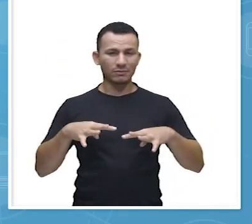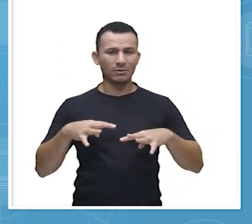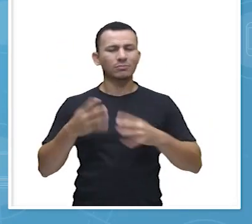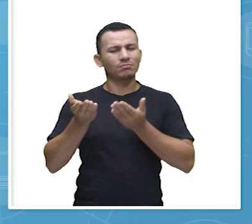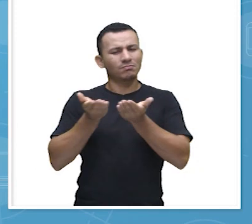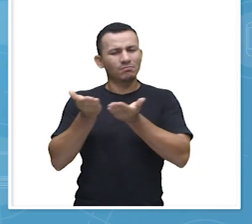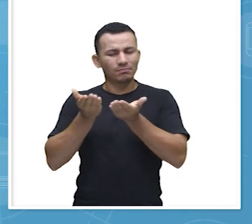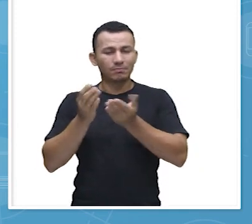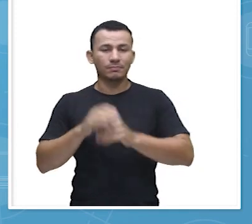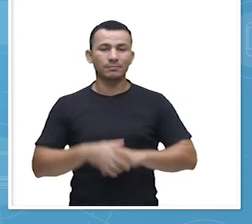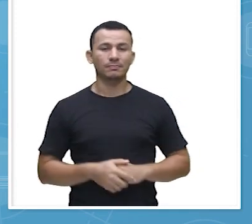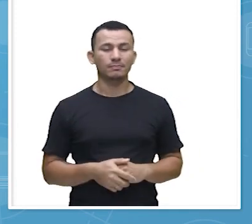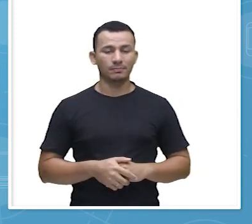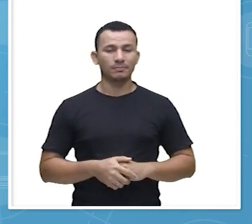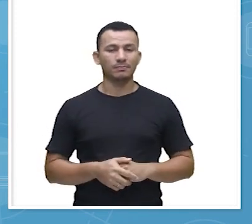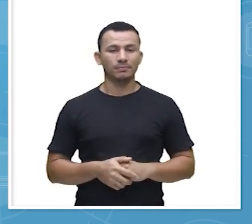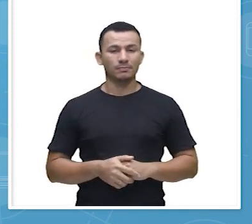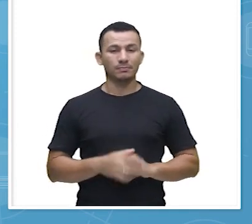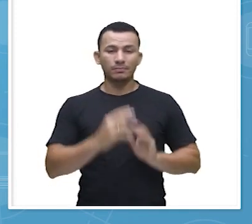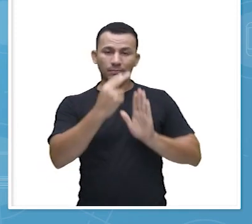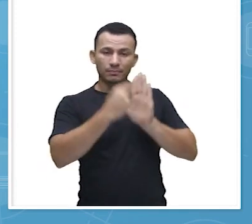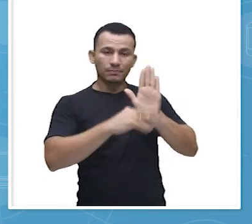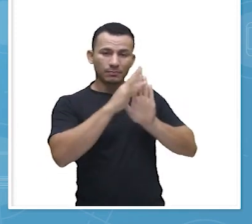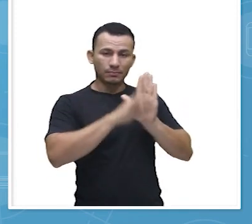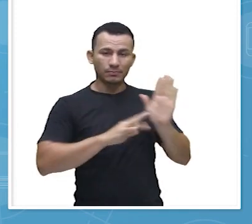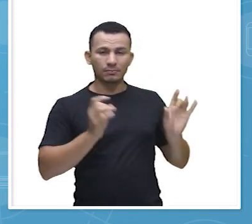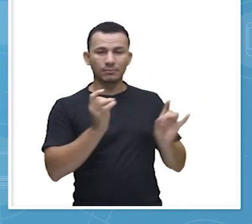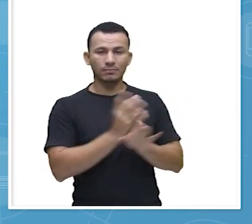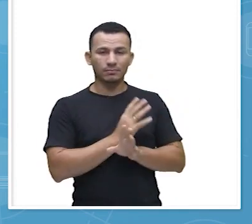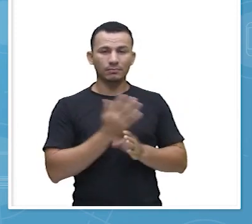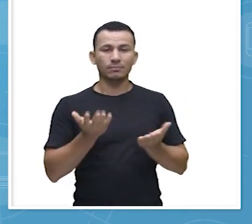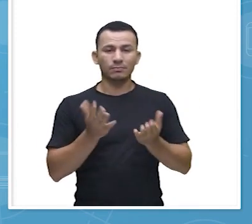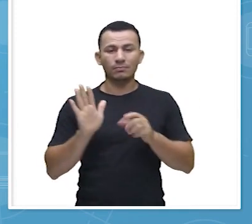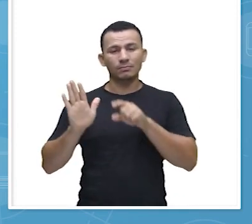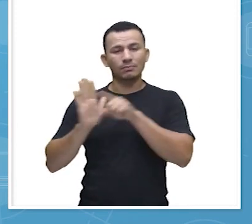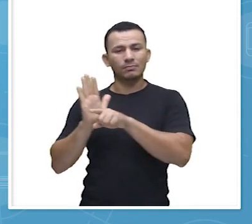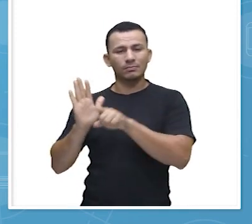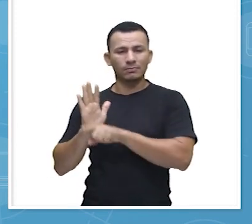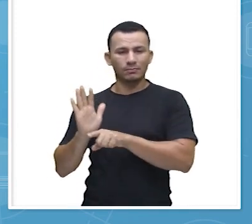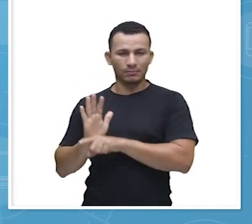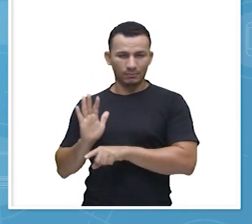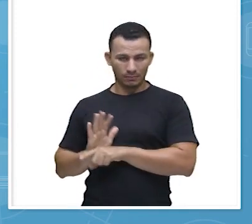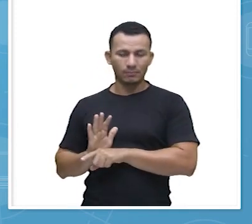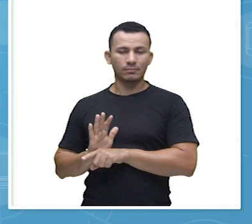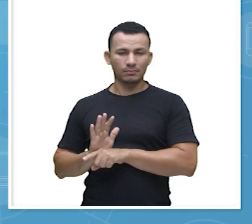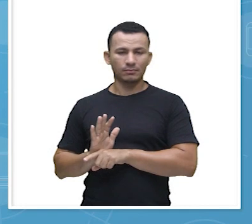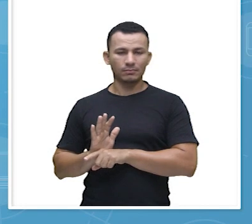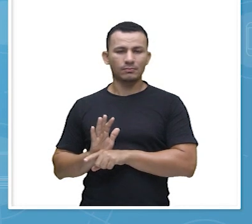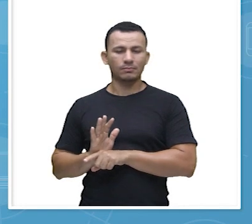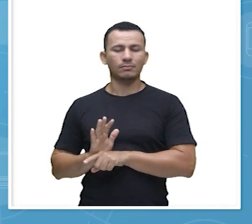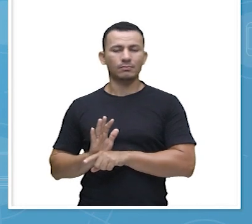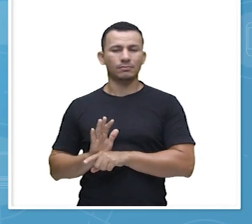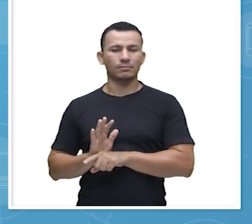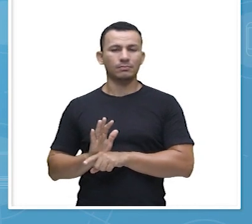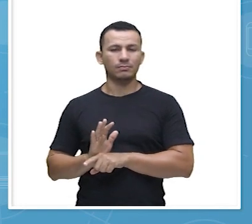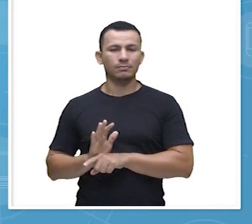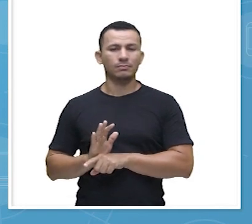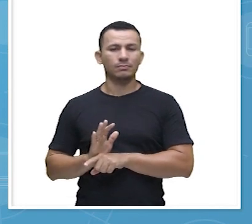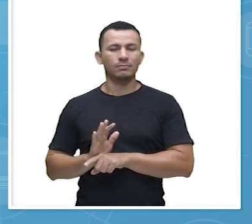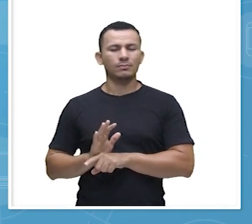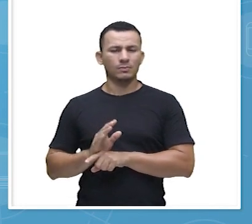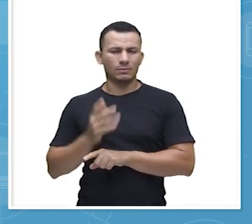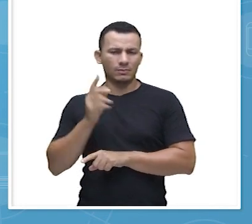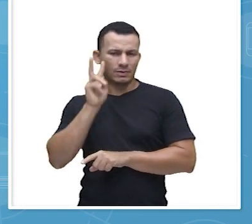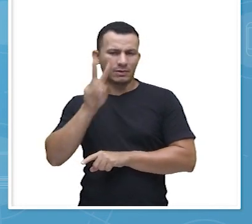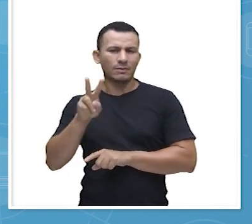Vamos então à pergunta. A pergunta dizia o seguinte, a oração acima, né? Porque todo esse texto aí muito curto, né?